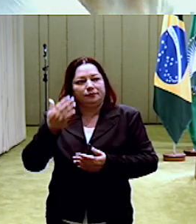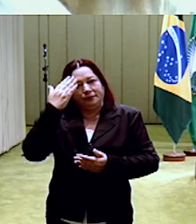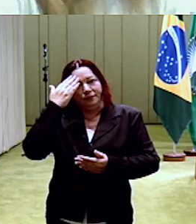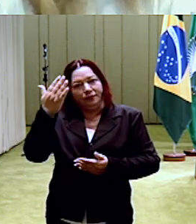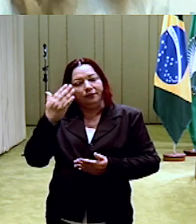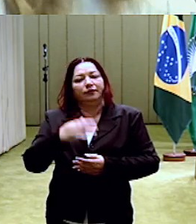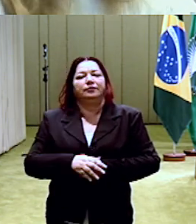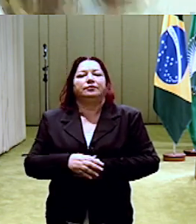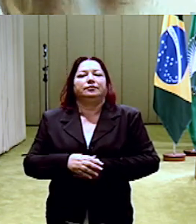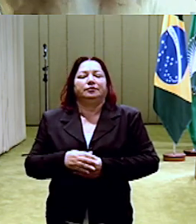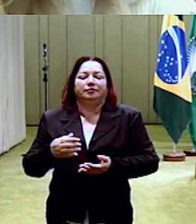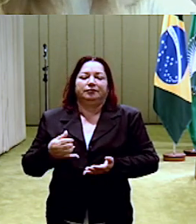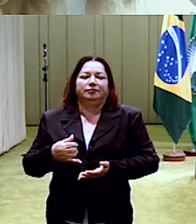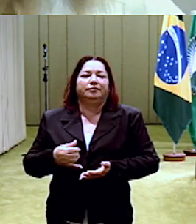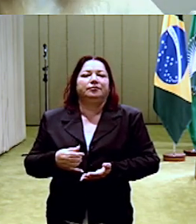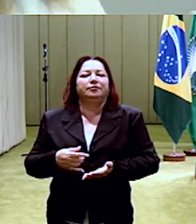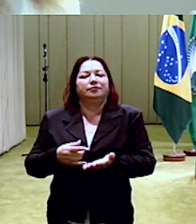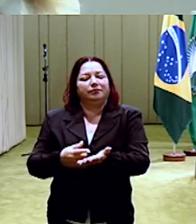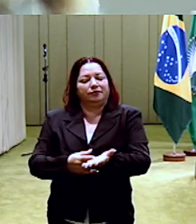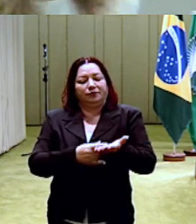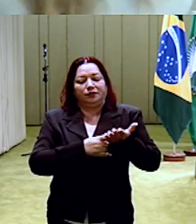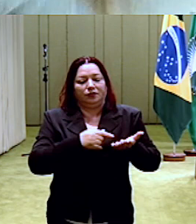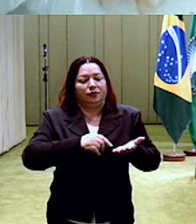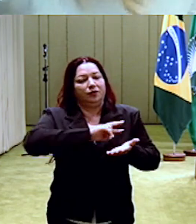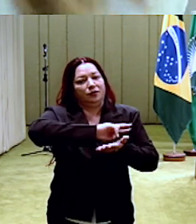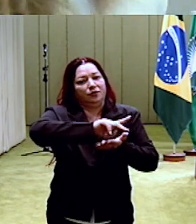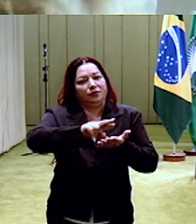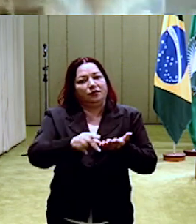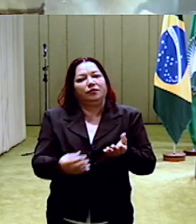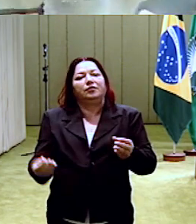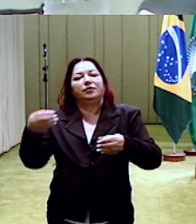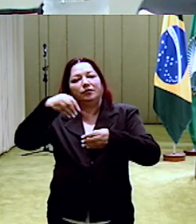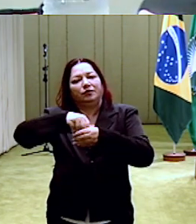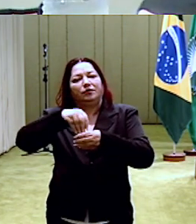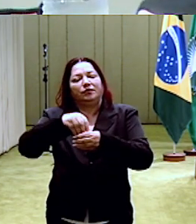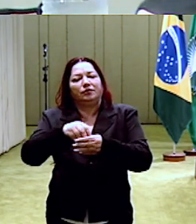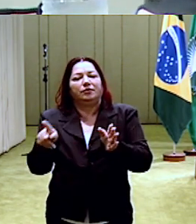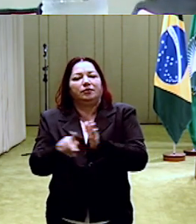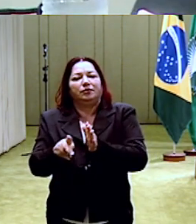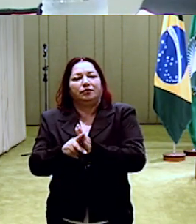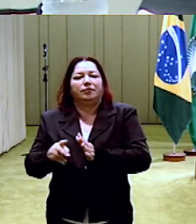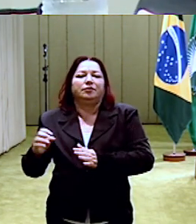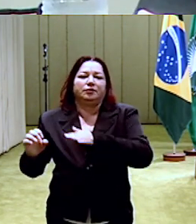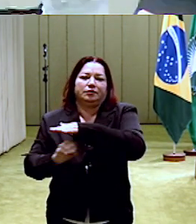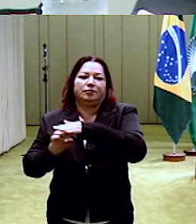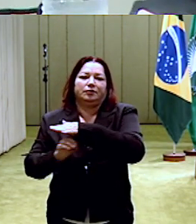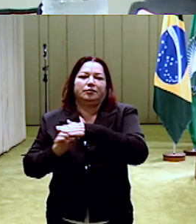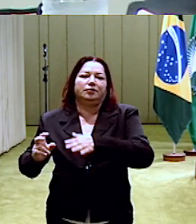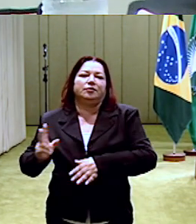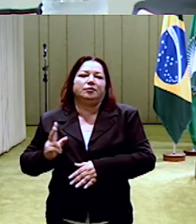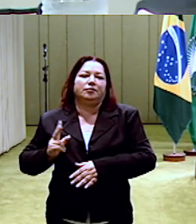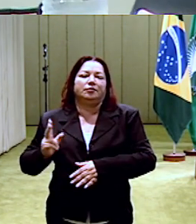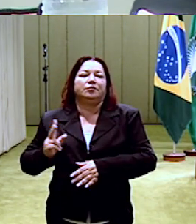Agradeço honrosamente o convite para participar desse painel Diversidade e Inclusão, o papel do setor privado, e faço